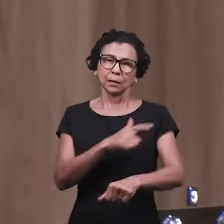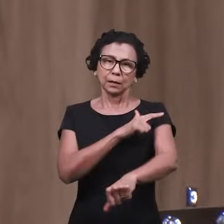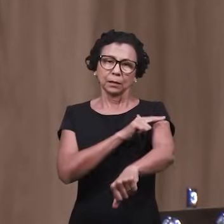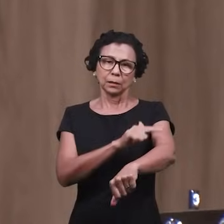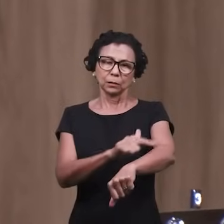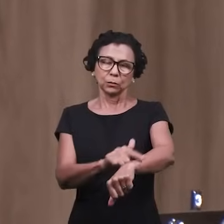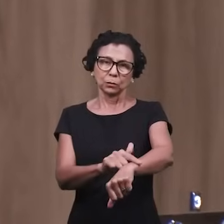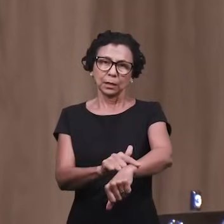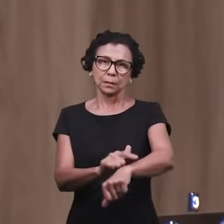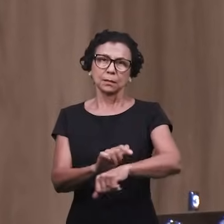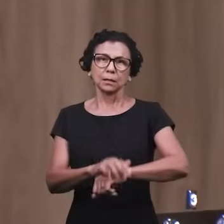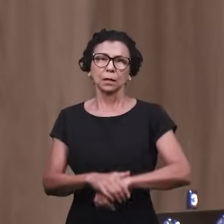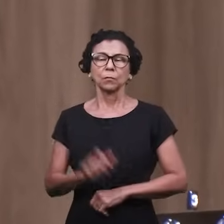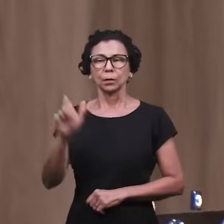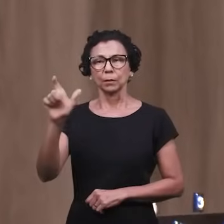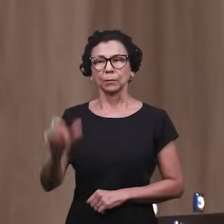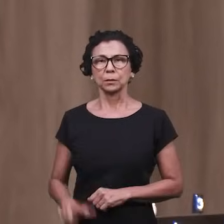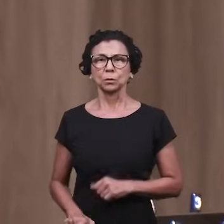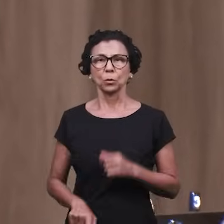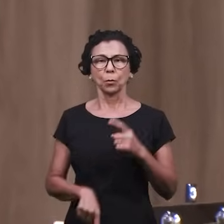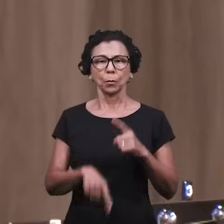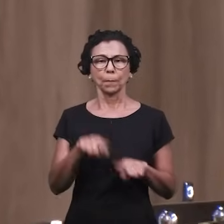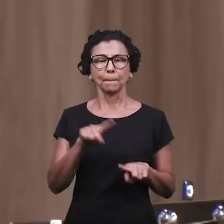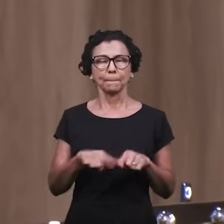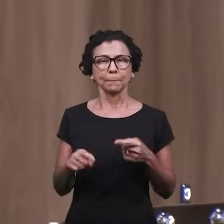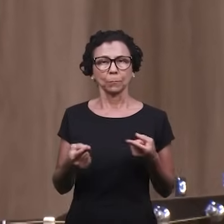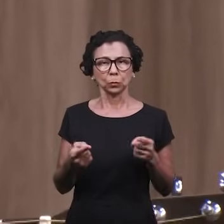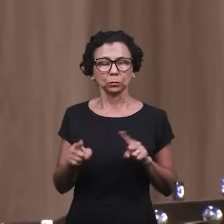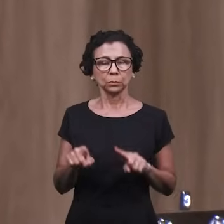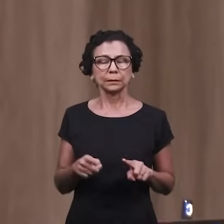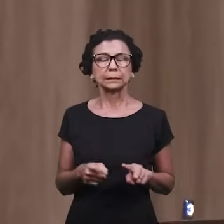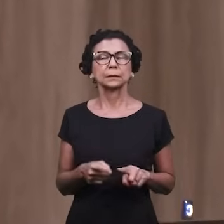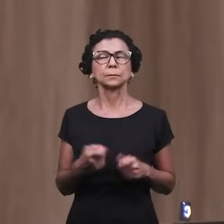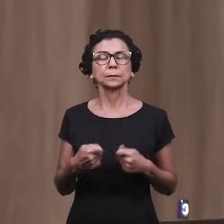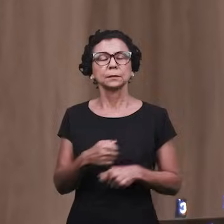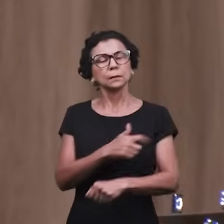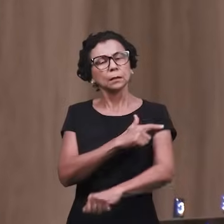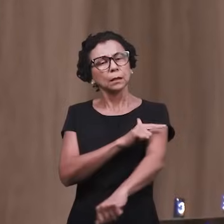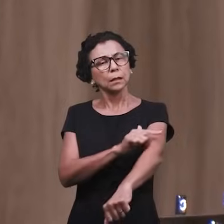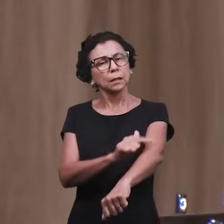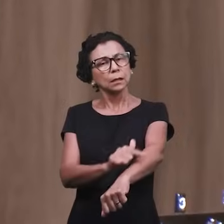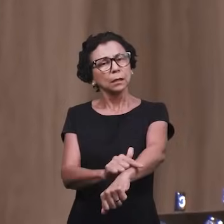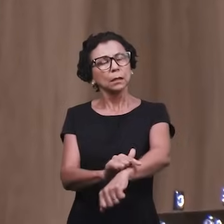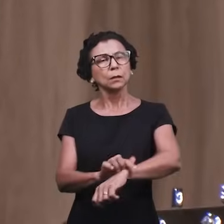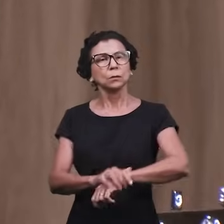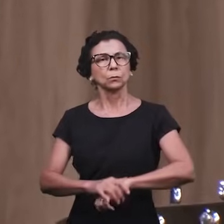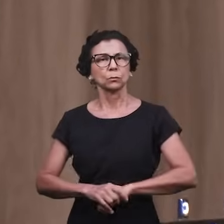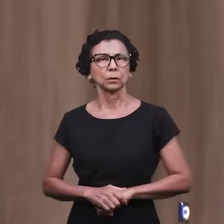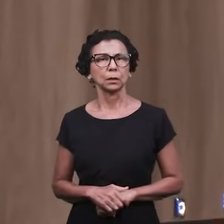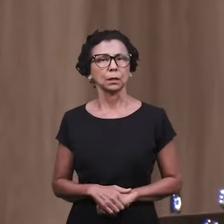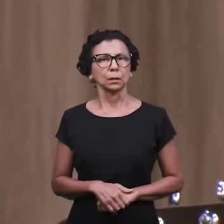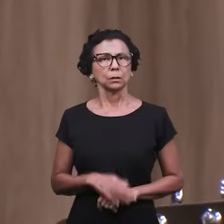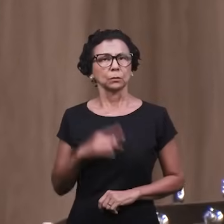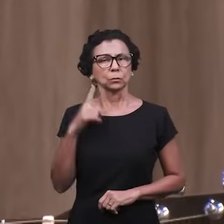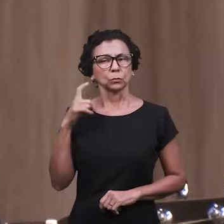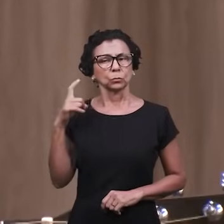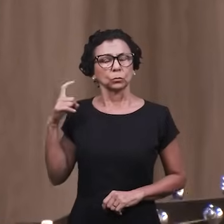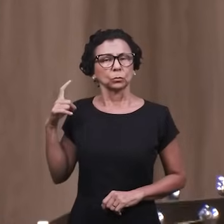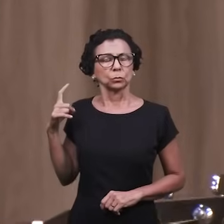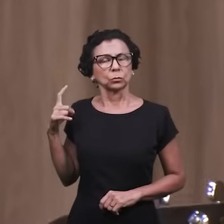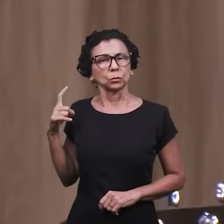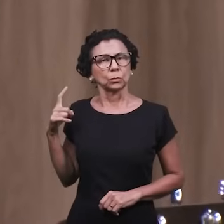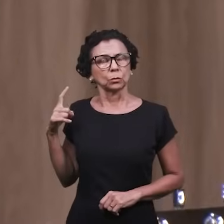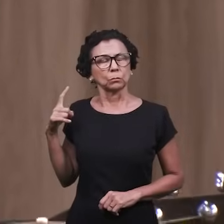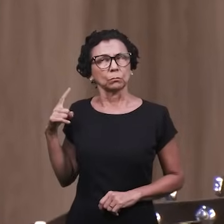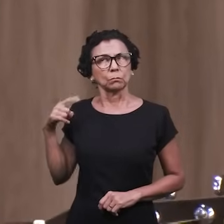musical. A educação musical. O músico ele precisa entender, ele precisa ter uma educação. Não é? O volume dele